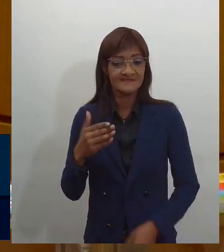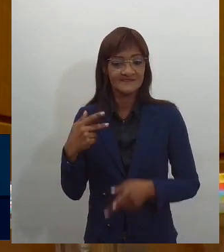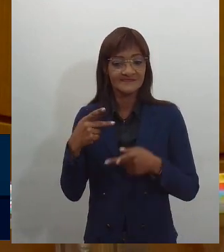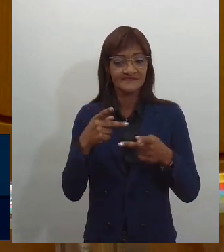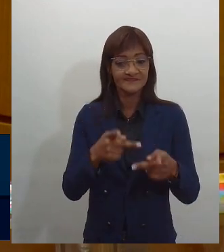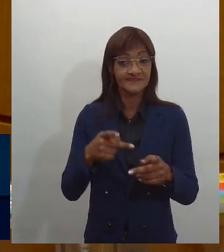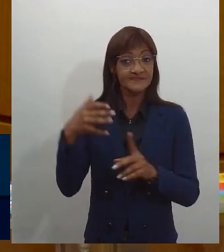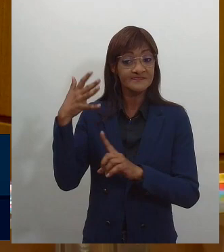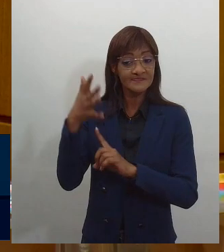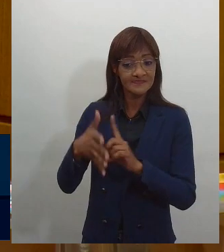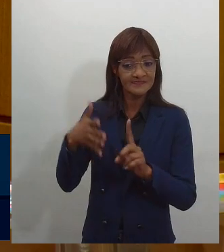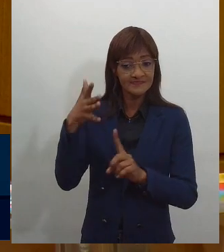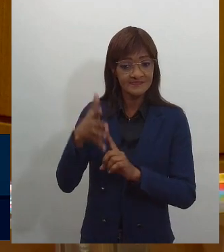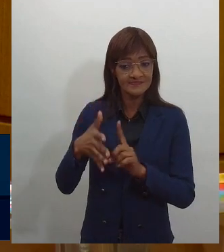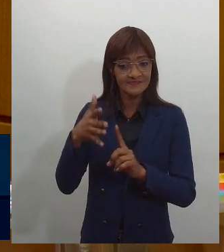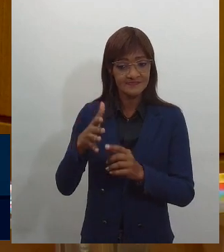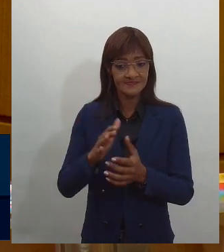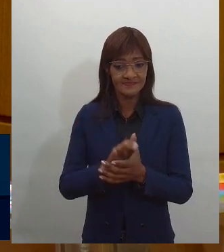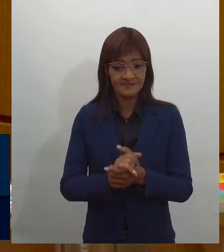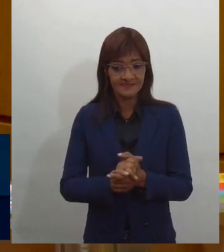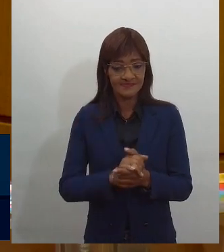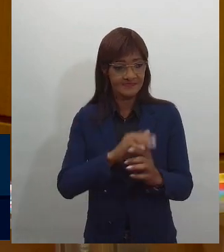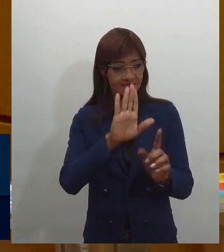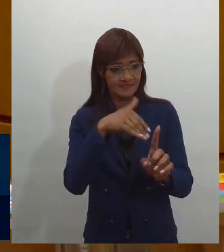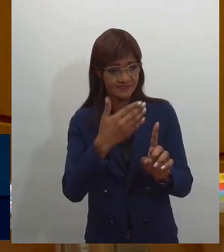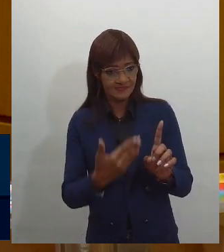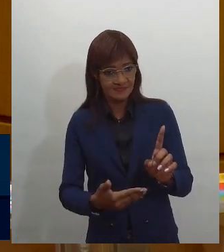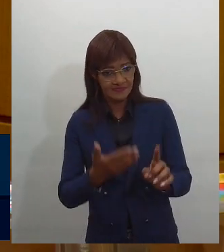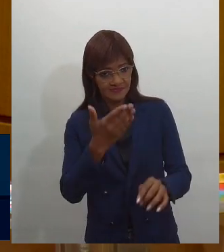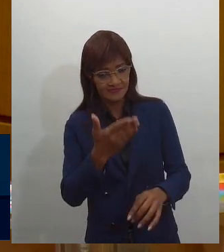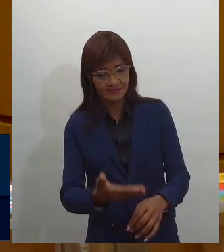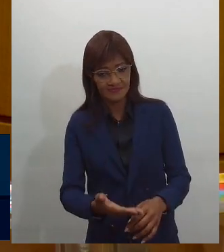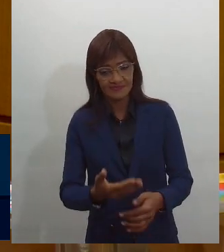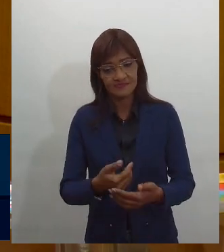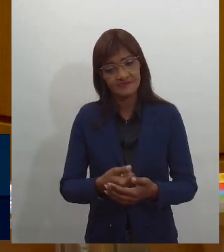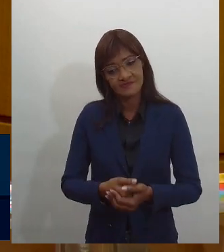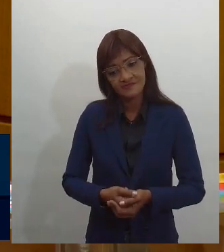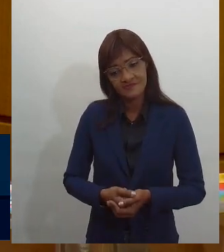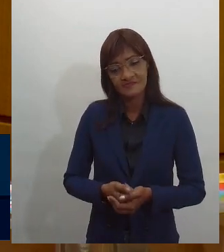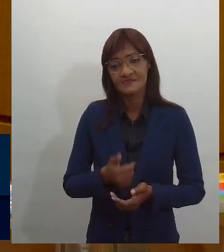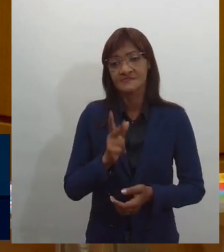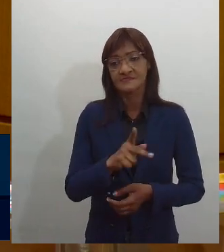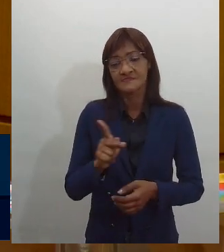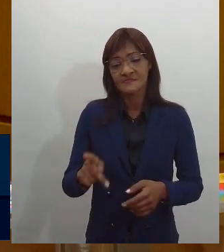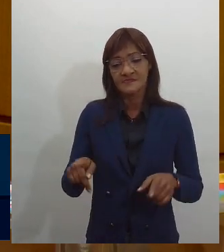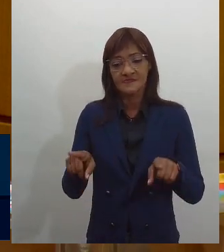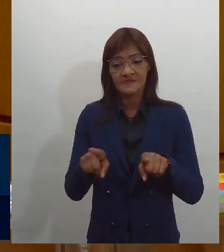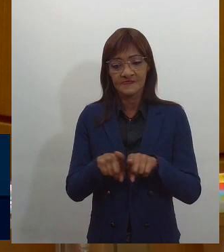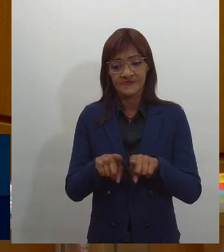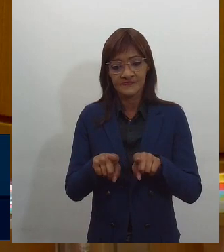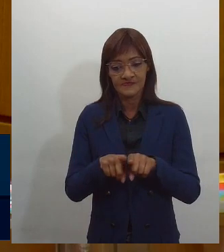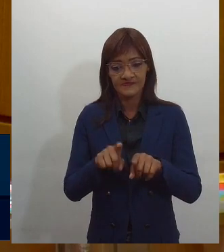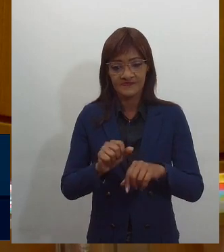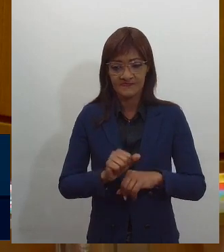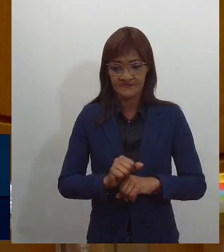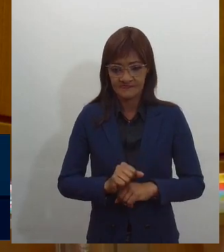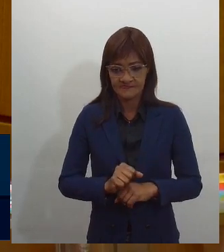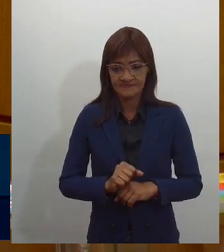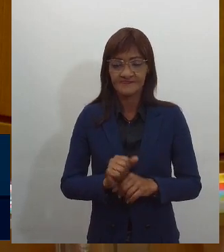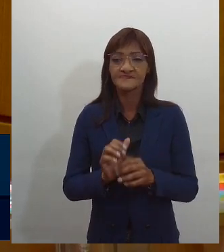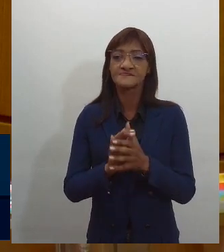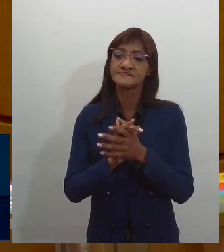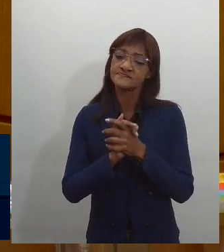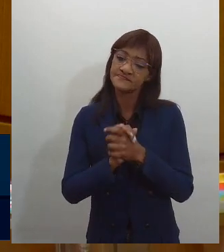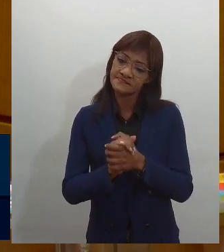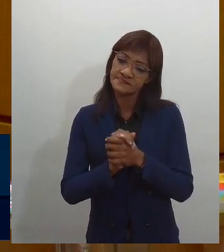foi homenageado, está aqui, né, os professores, né, que estão aqui, parabéns. E hoje, né,